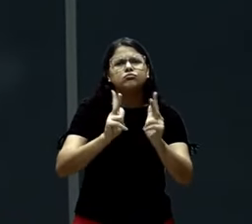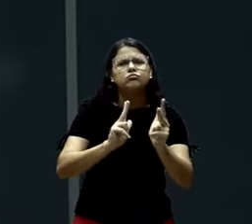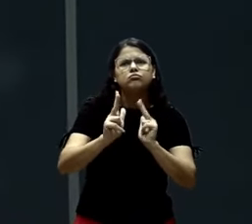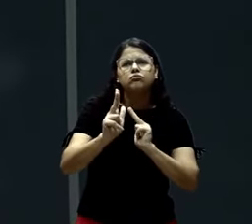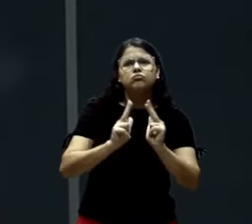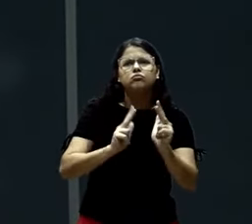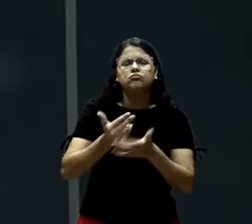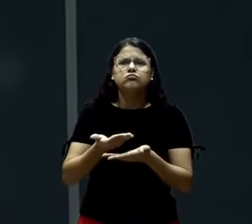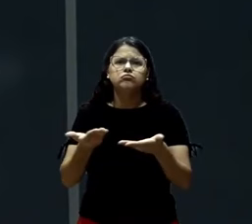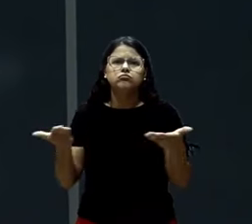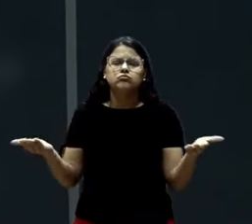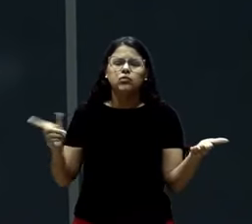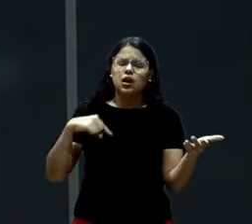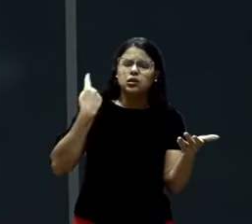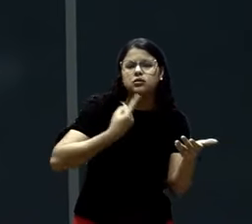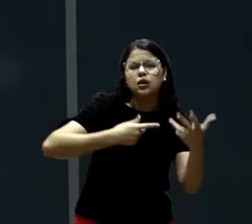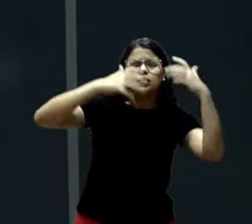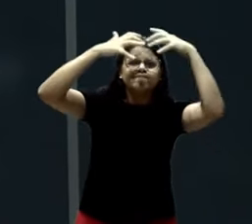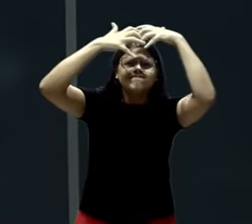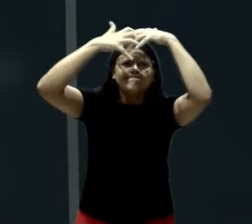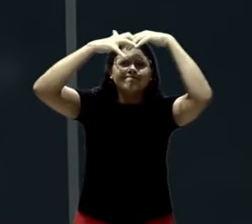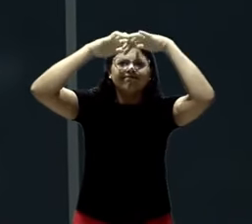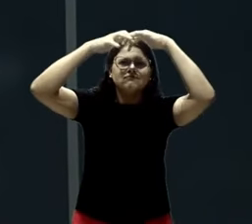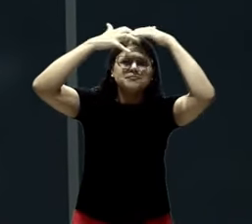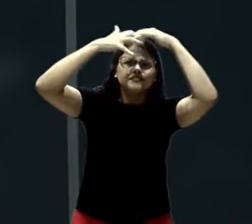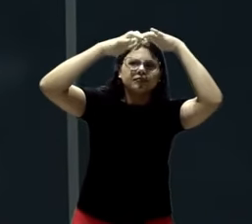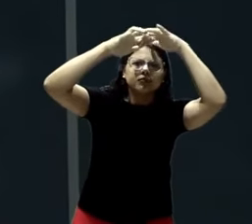vamos refletir um pouquinho sobre